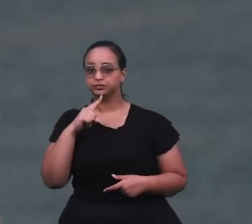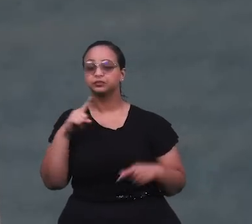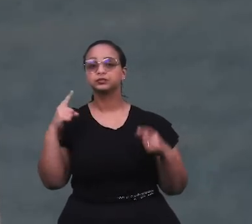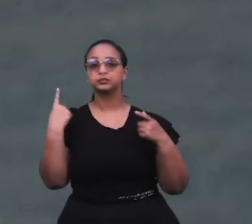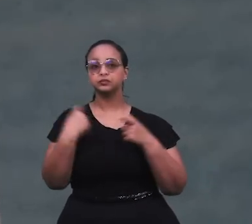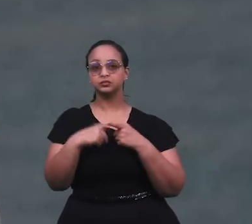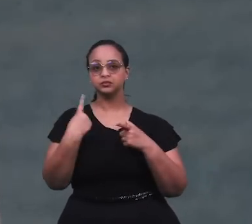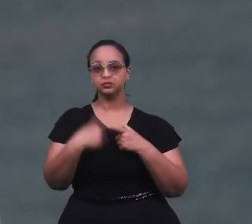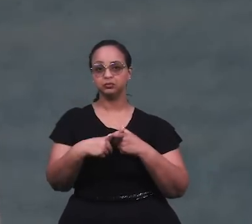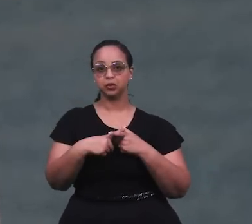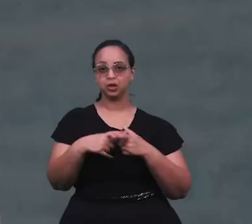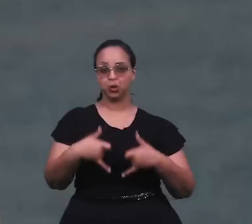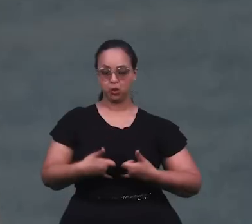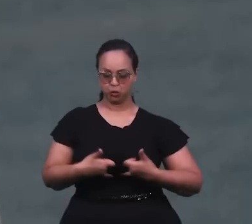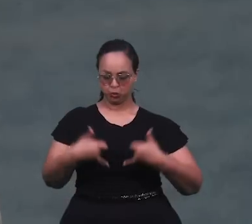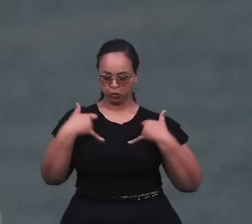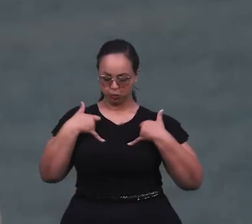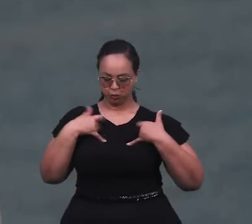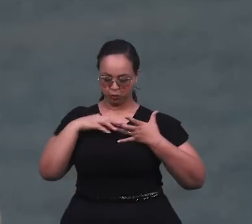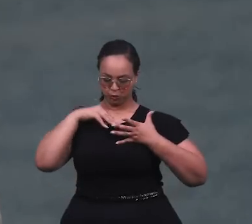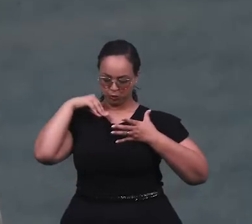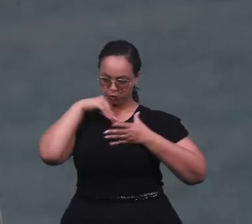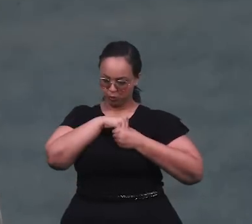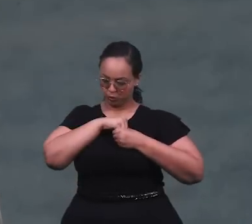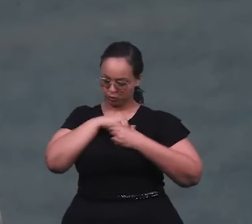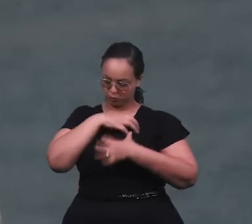que guarda a mágoa, não o amor próprio.